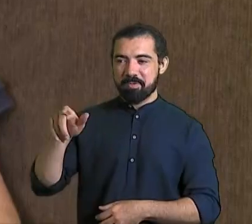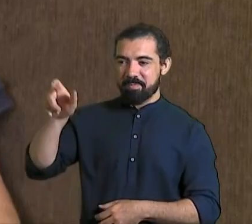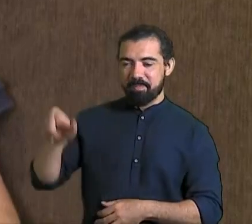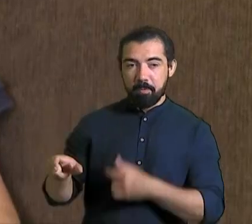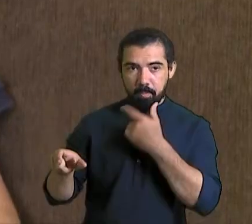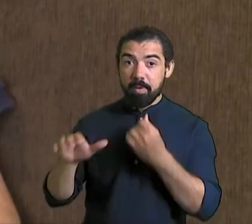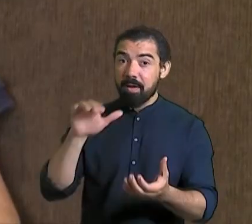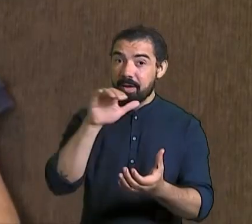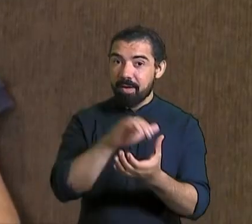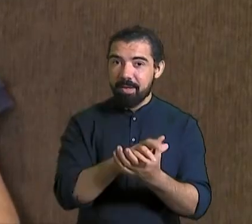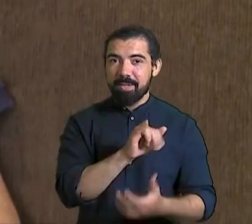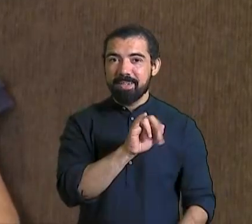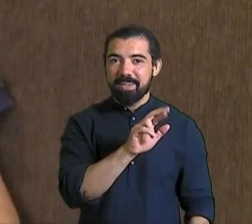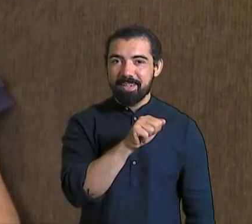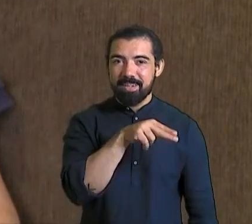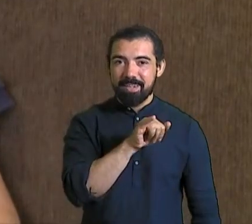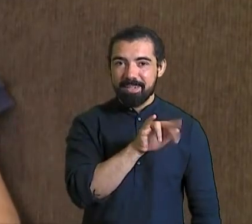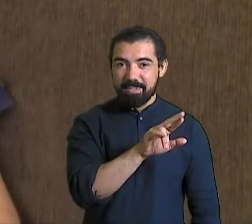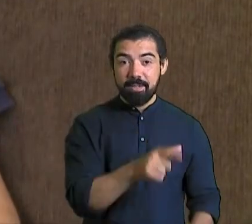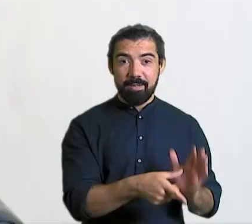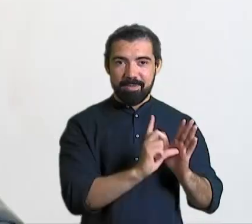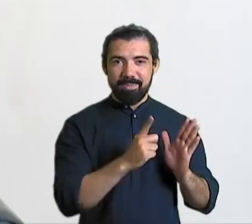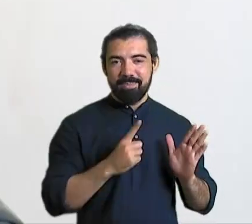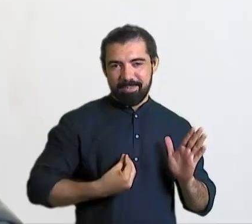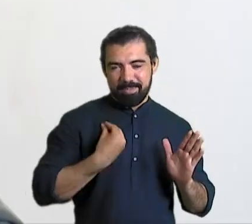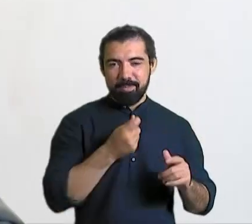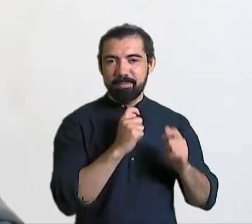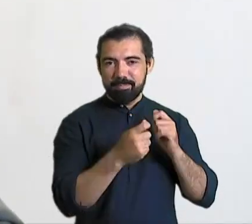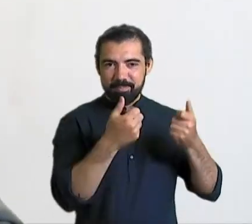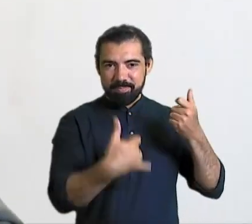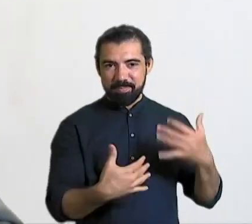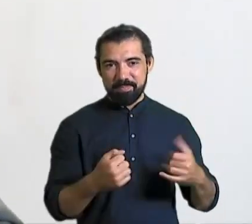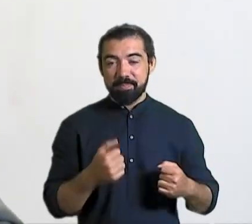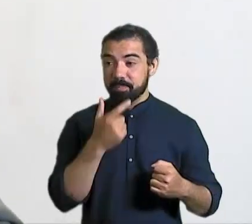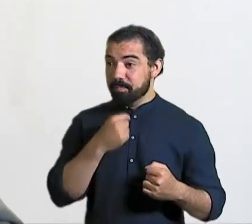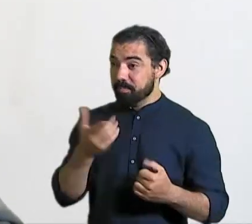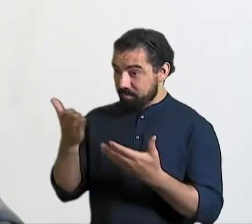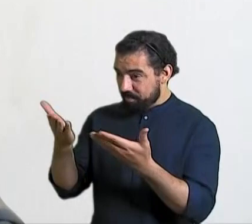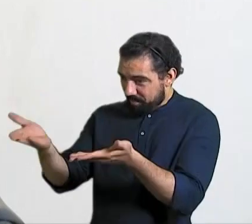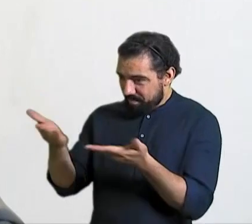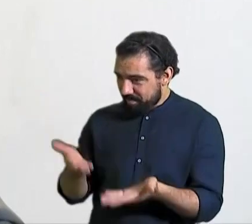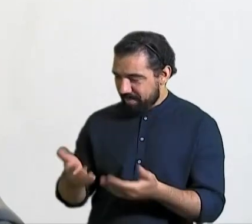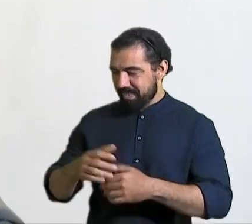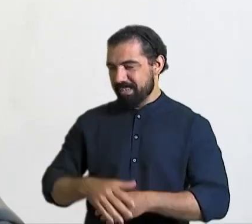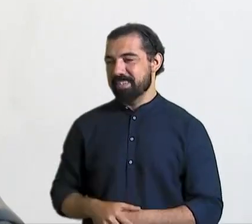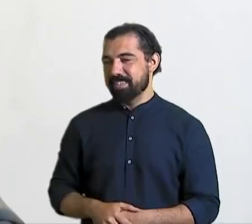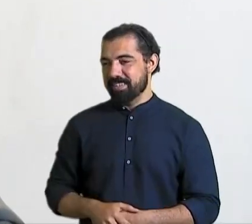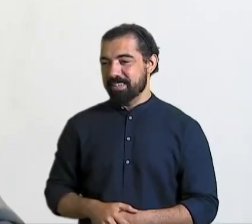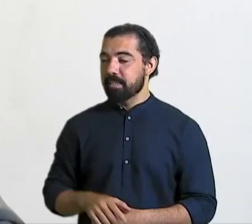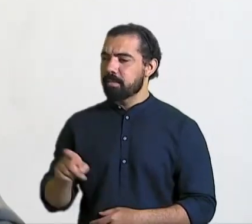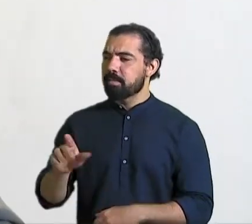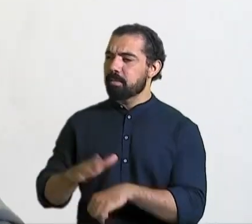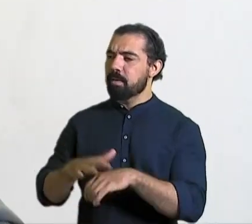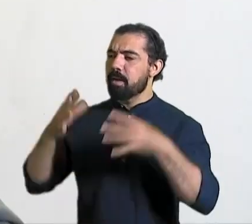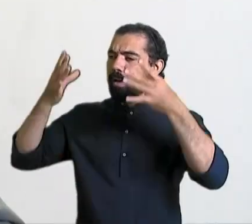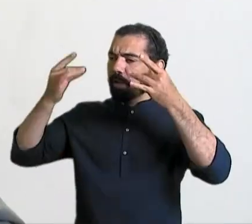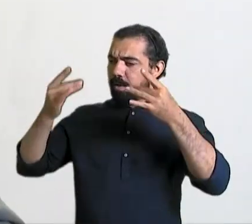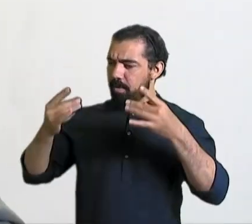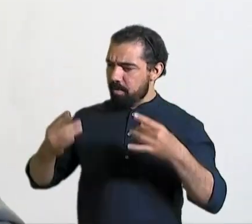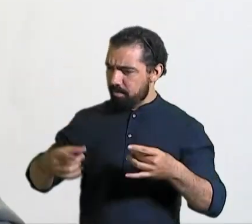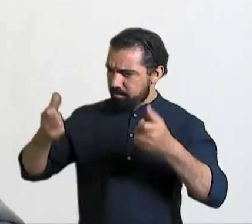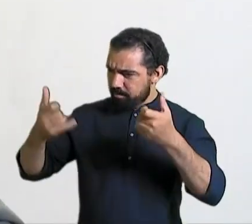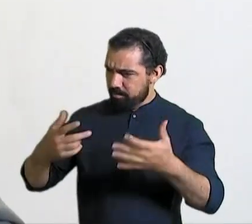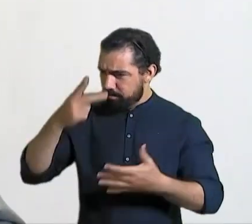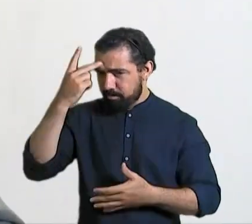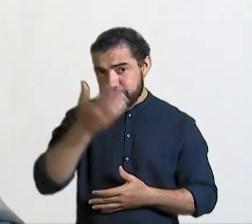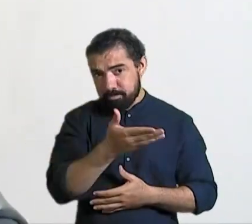esposo da Irani, né, que esteve conosco no primeiro bloco. Valfrido, seja muito bem-vindo ao programa Ponto Cego. Faça a sua autodescrição para os